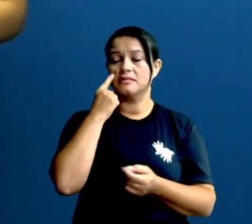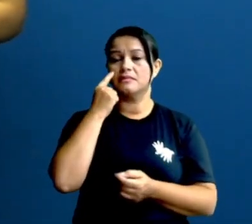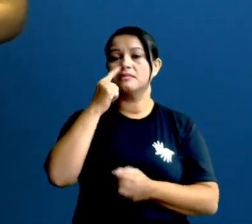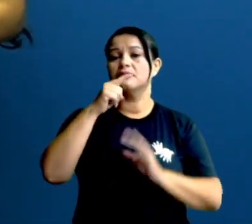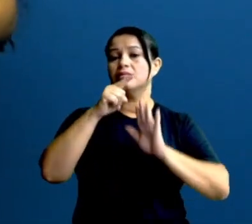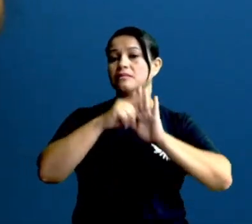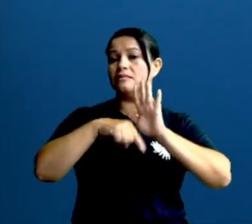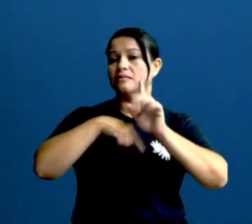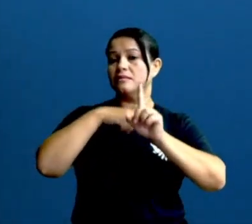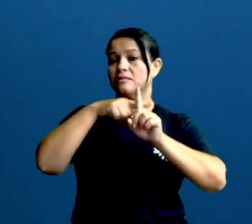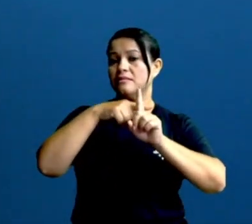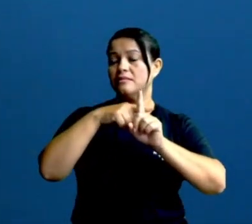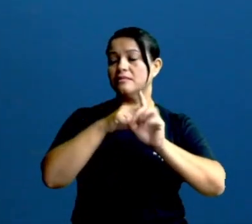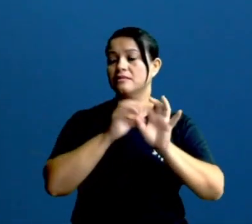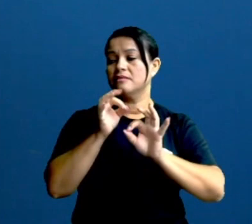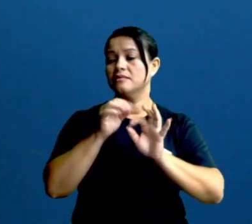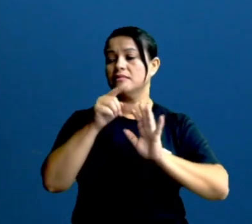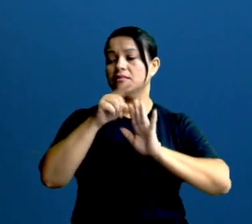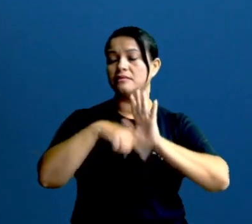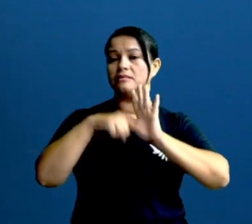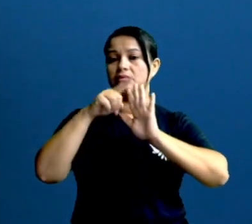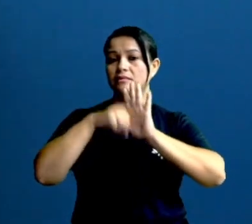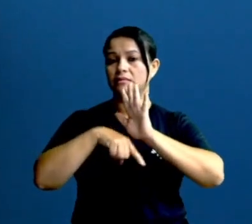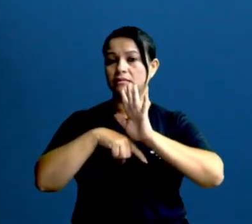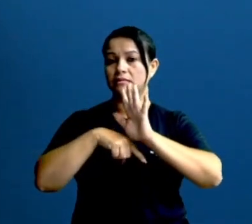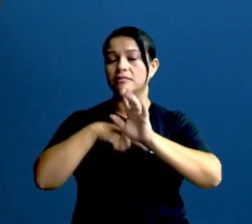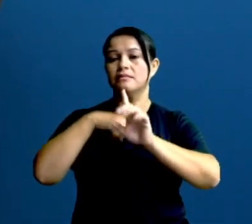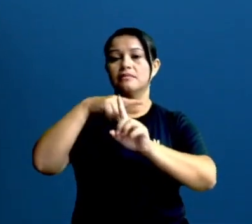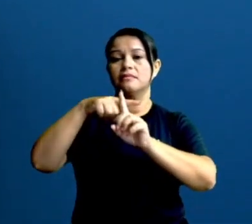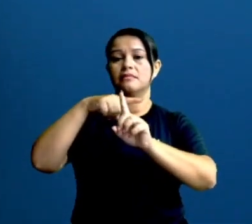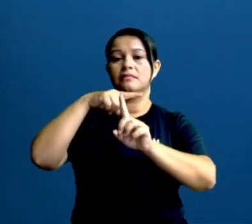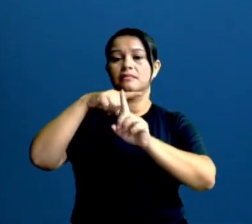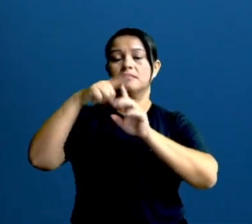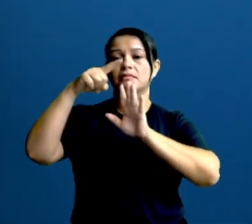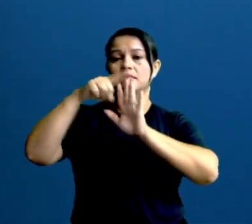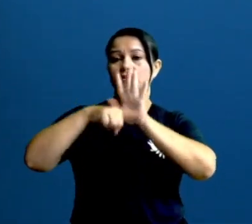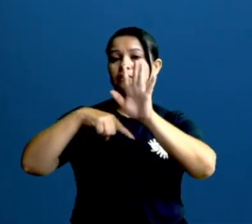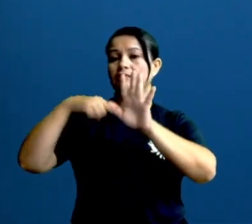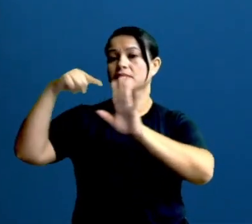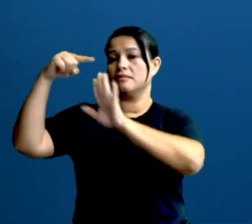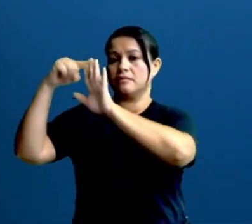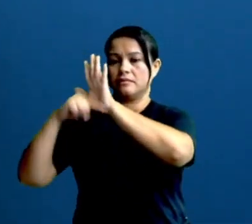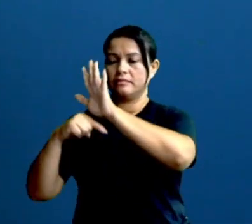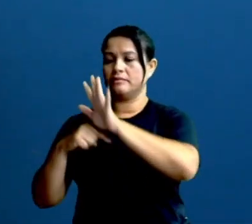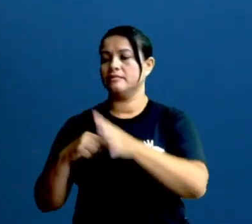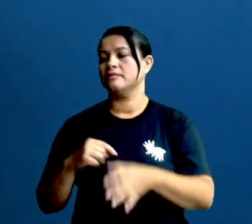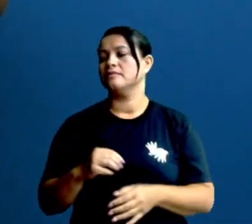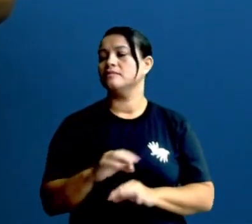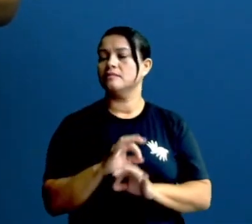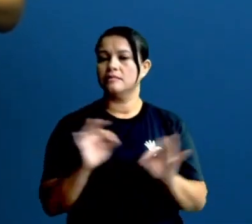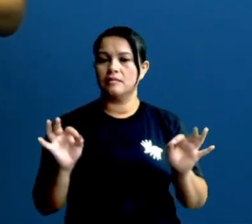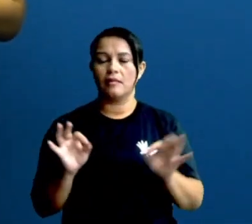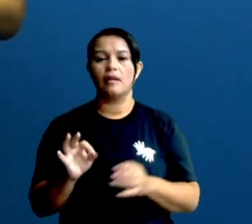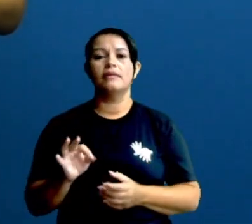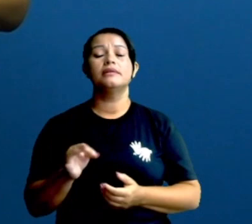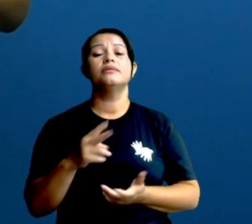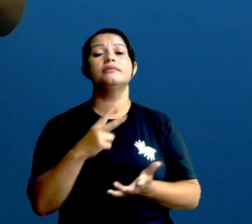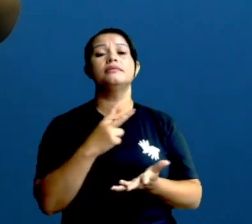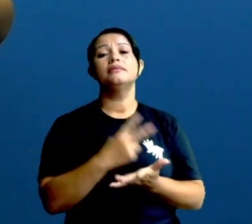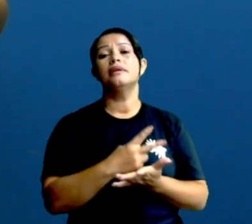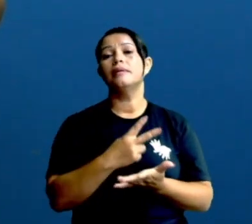sinal, onde nós temos o seguinte, ó, menos com menos, mais. Mais com menos, menos. Ou